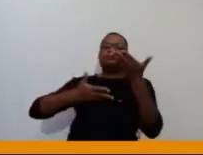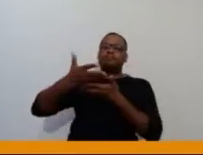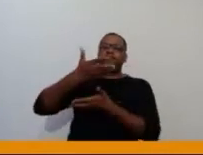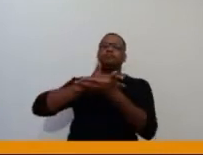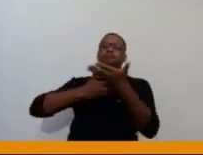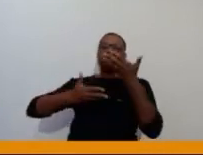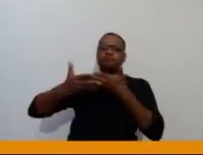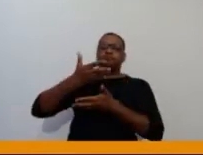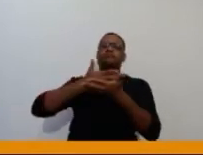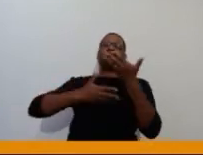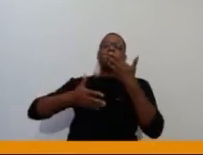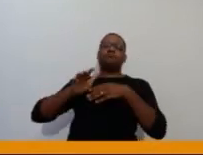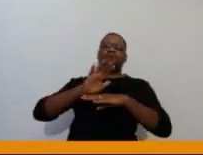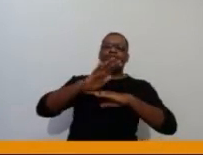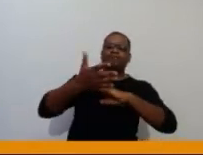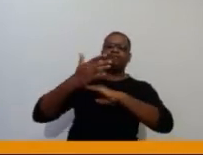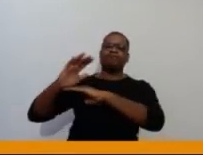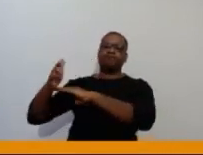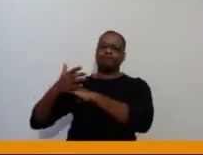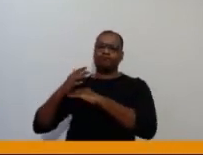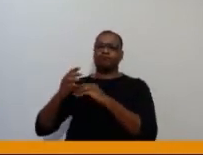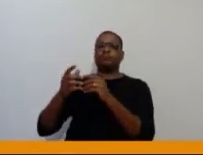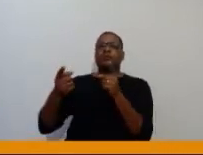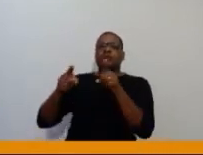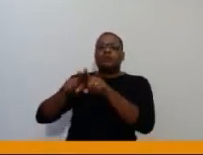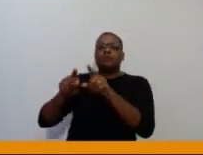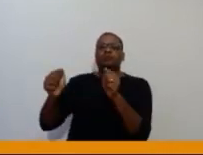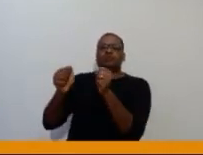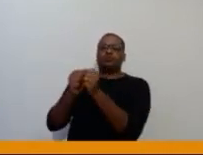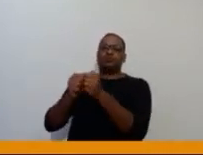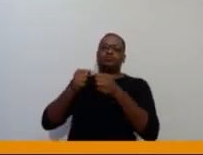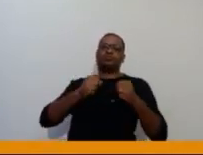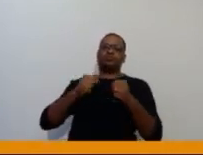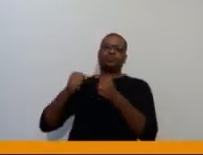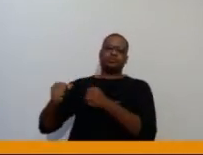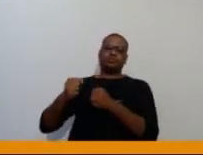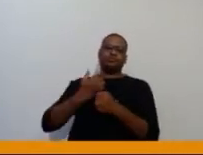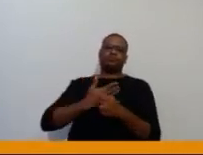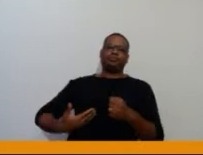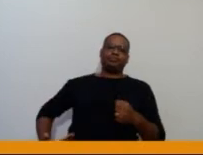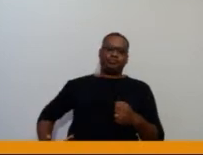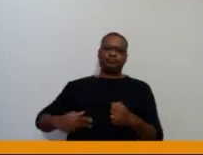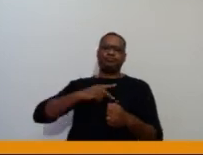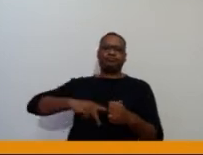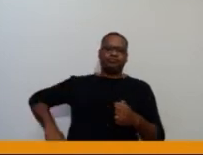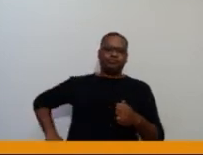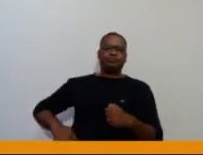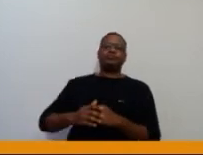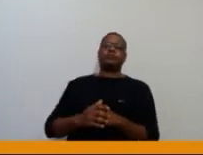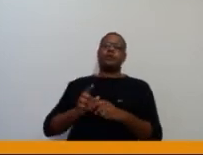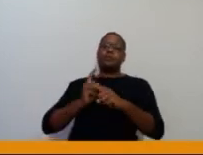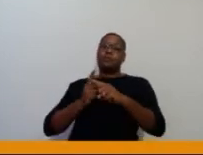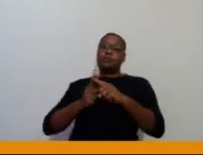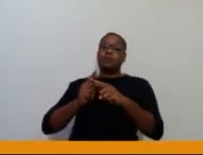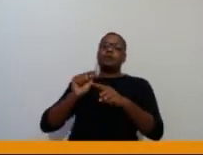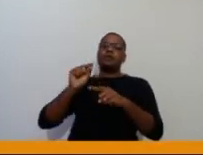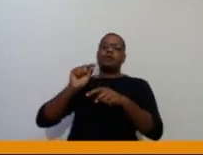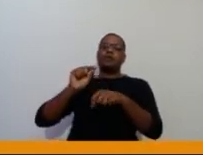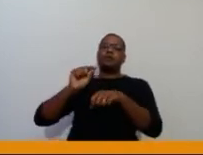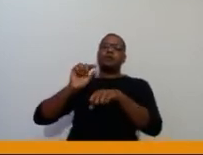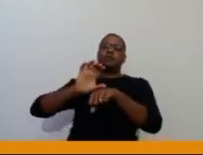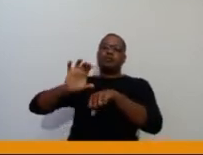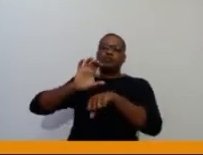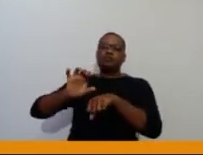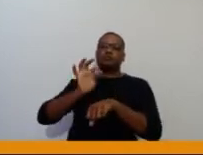colaborativo junto ao poder público, né? Porque a educação profissional e tecnológica, ela é uma pública, né? A gente tem a